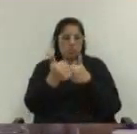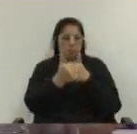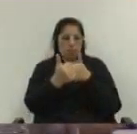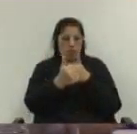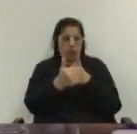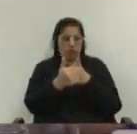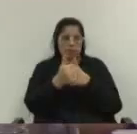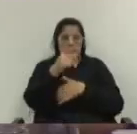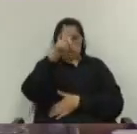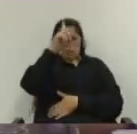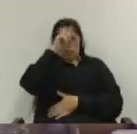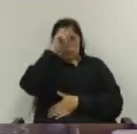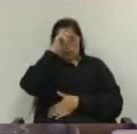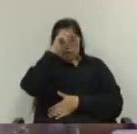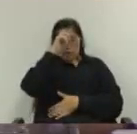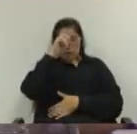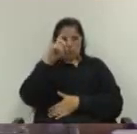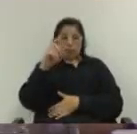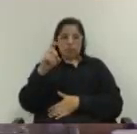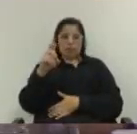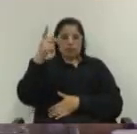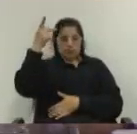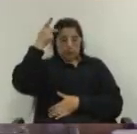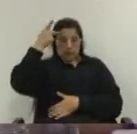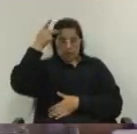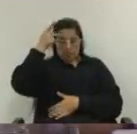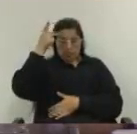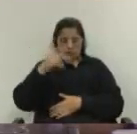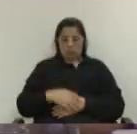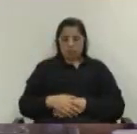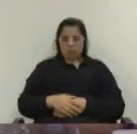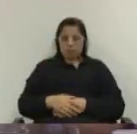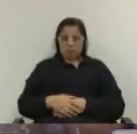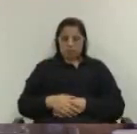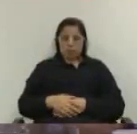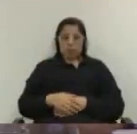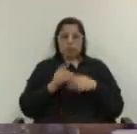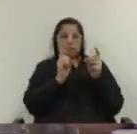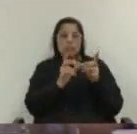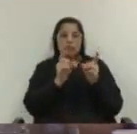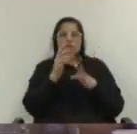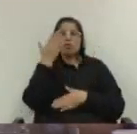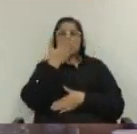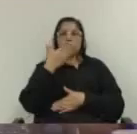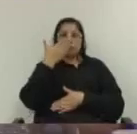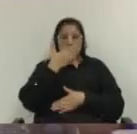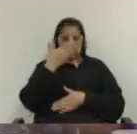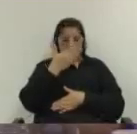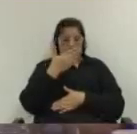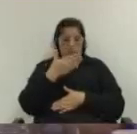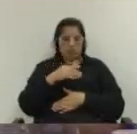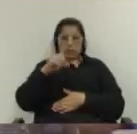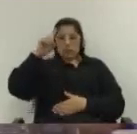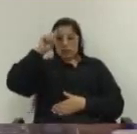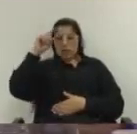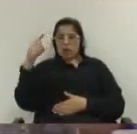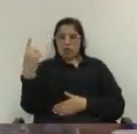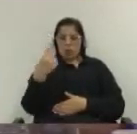Paulo. Apesar da sua importante participação na história do Estado e do país, em 11 de fevereiro